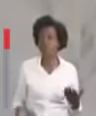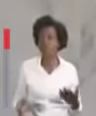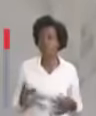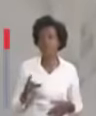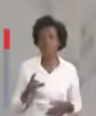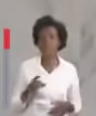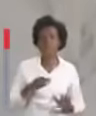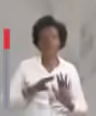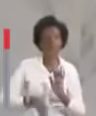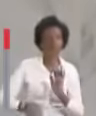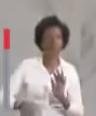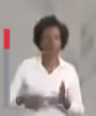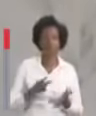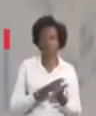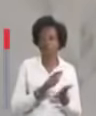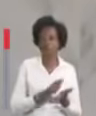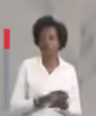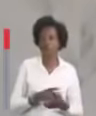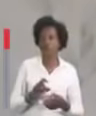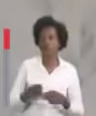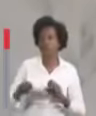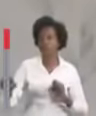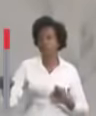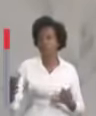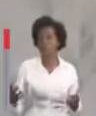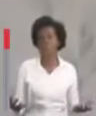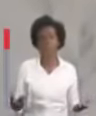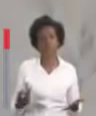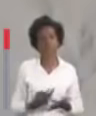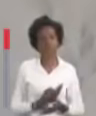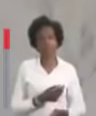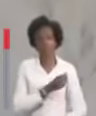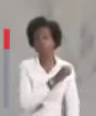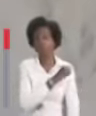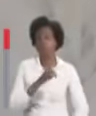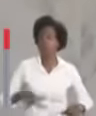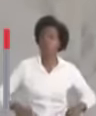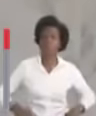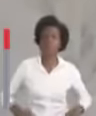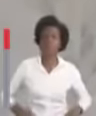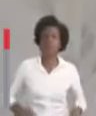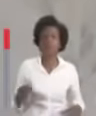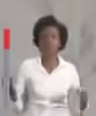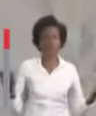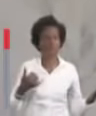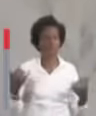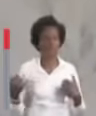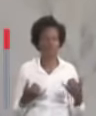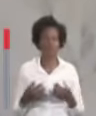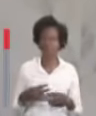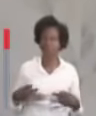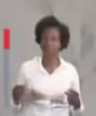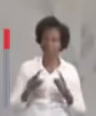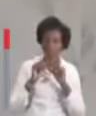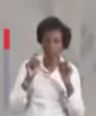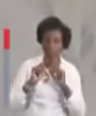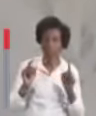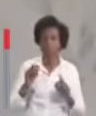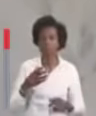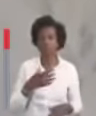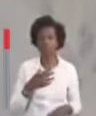de cassação desses certificados um absurdo que os alunos estão vivendo Eu Tenho recebido muitas reclamações